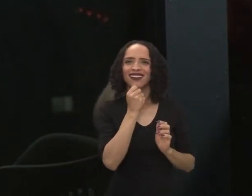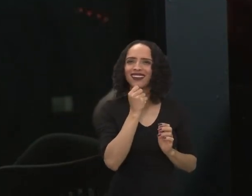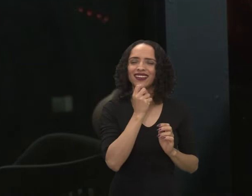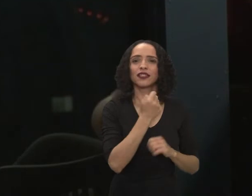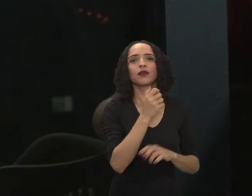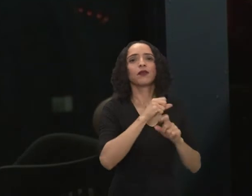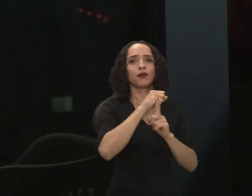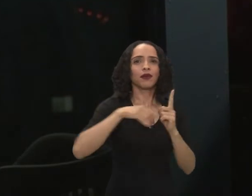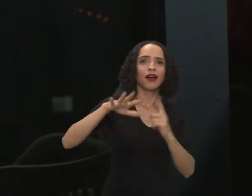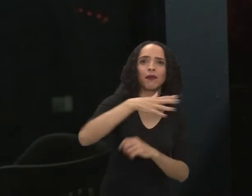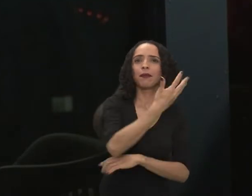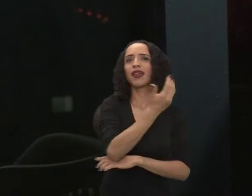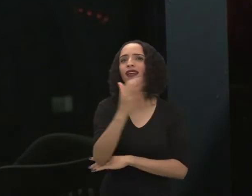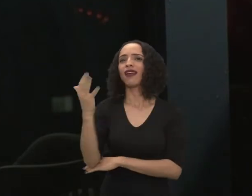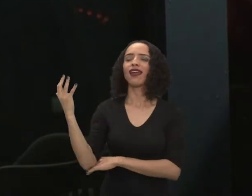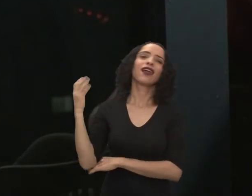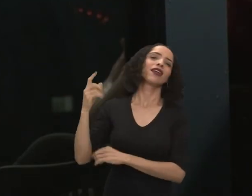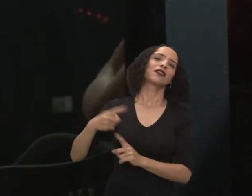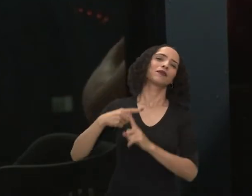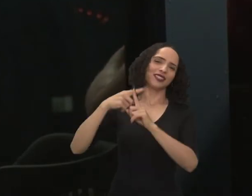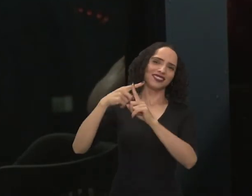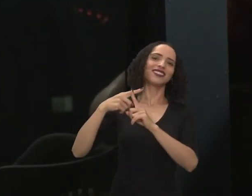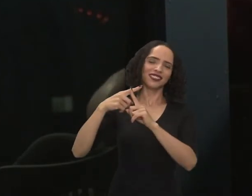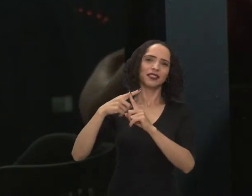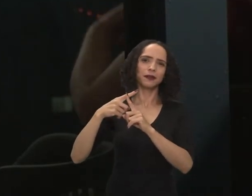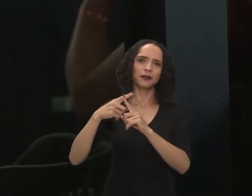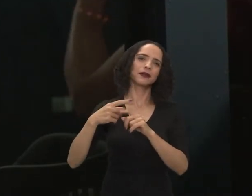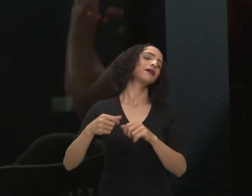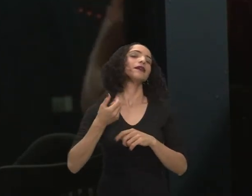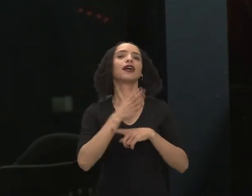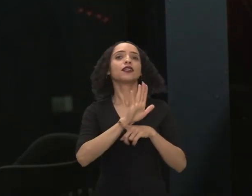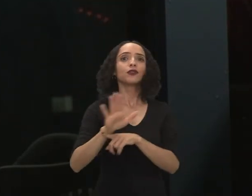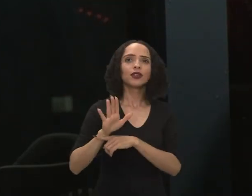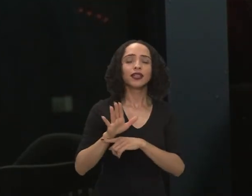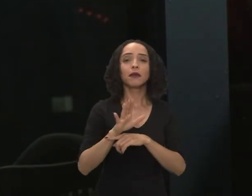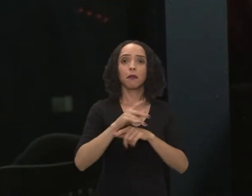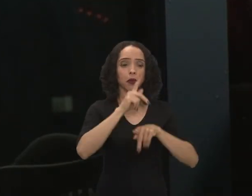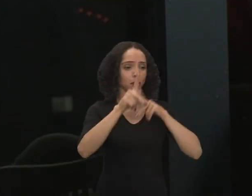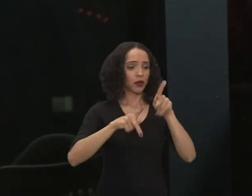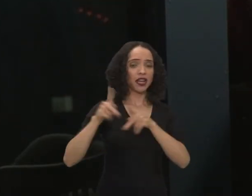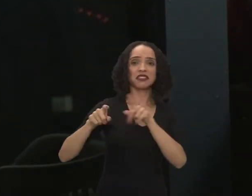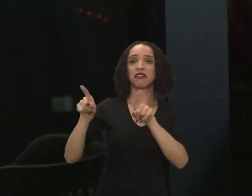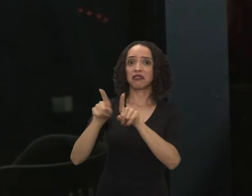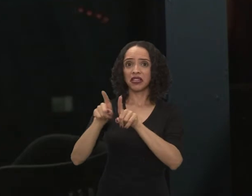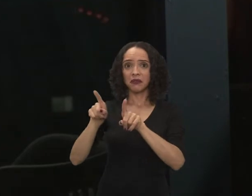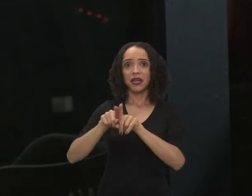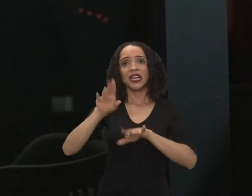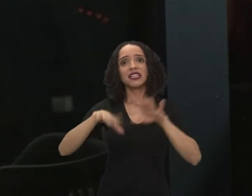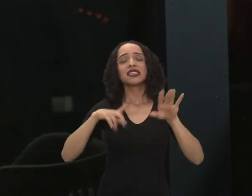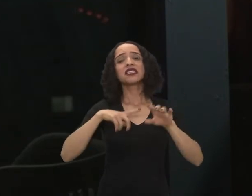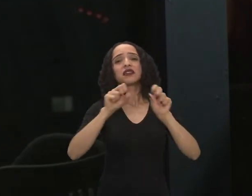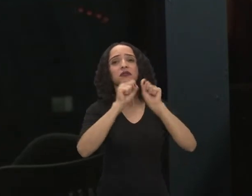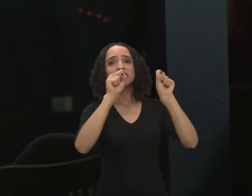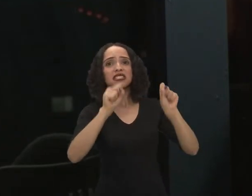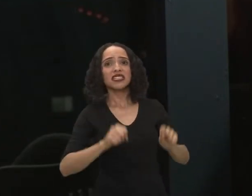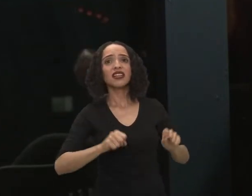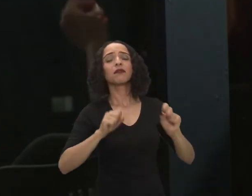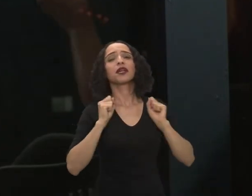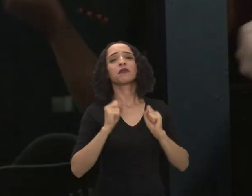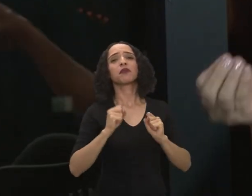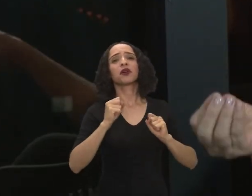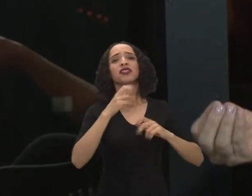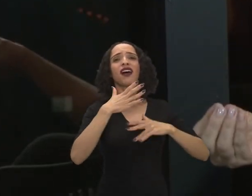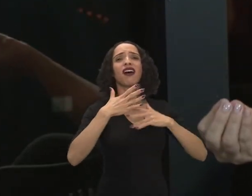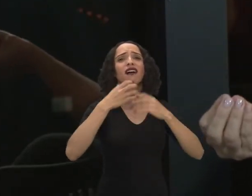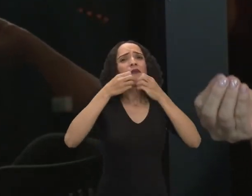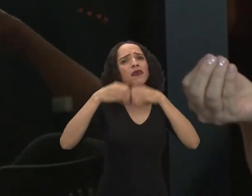trazer uma qualidade de vida melhor para a população, que não vai estar inserida lá dentro desses sistemas que comprometem o meio ambiente,